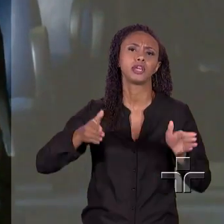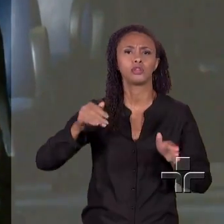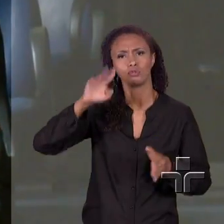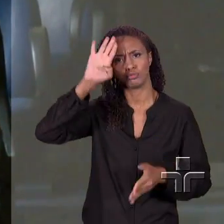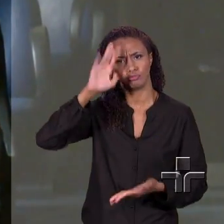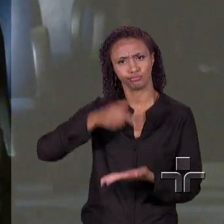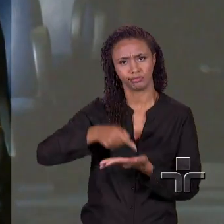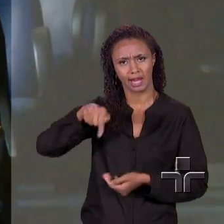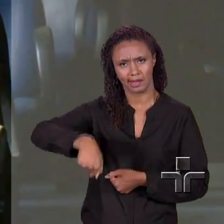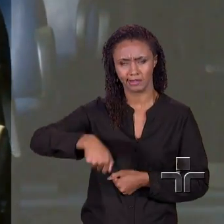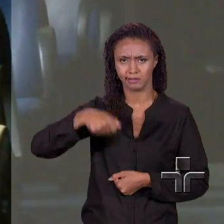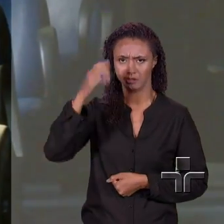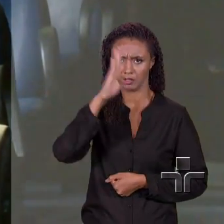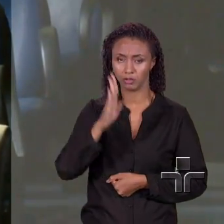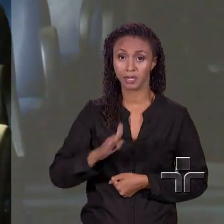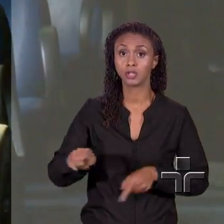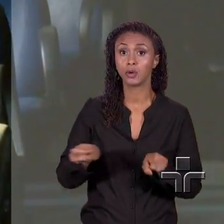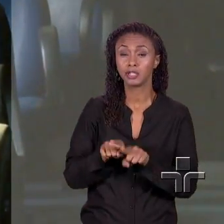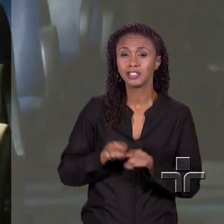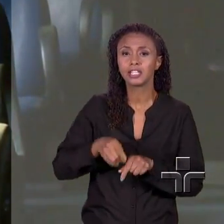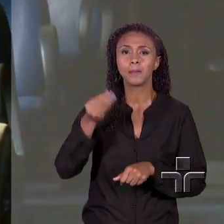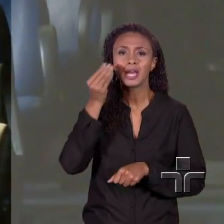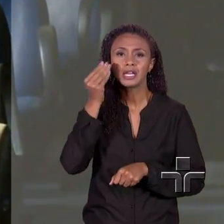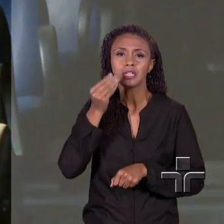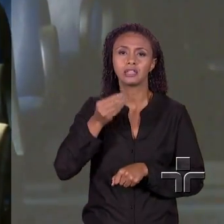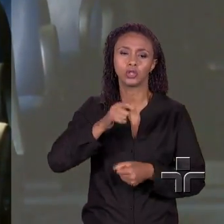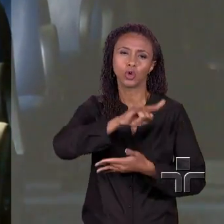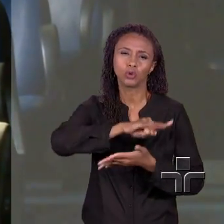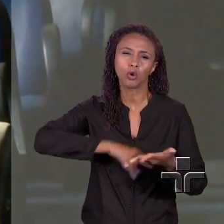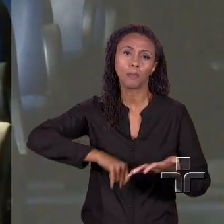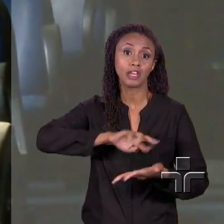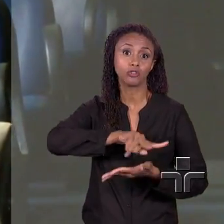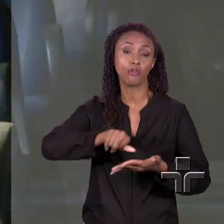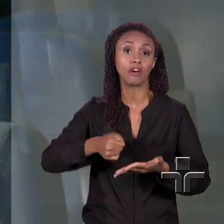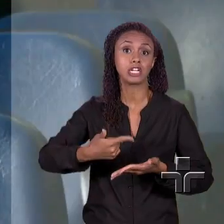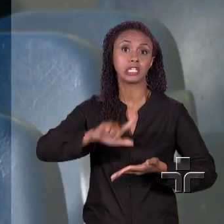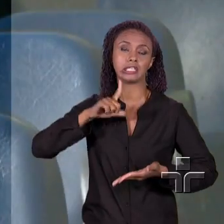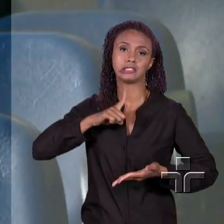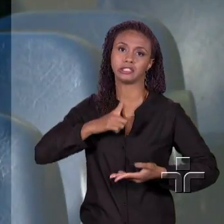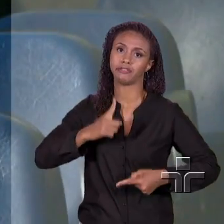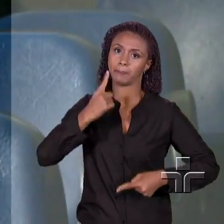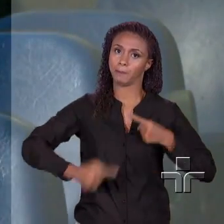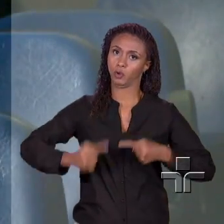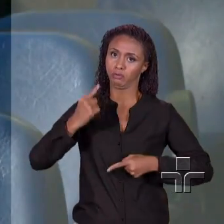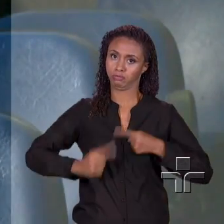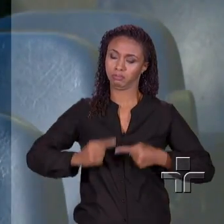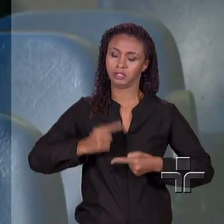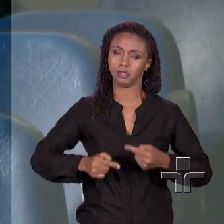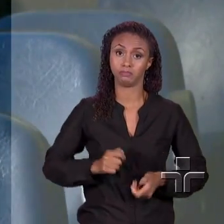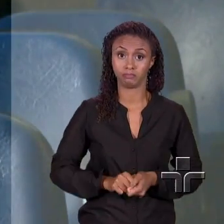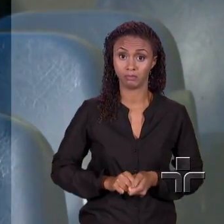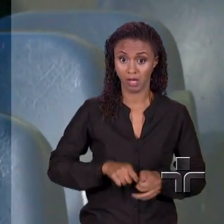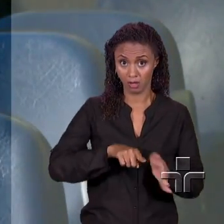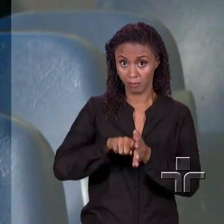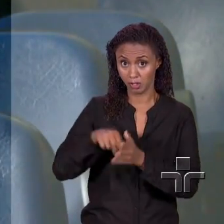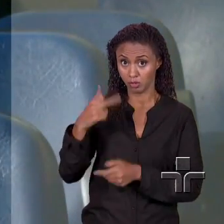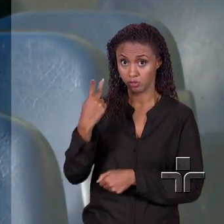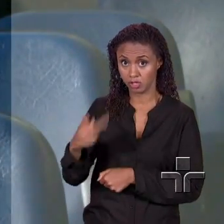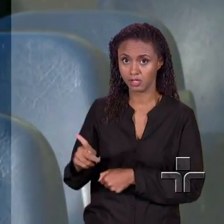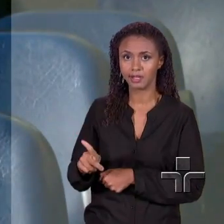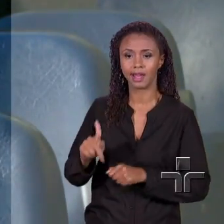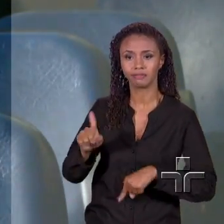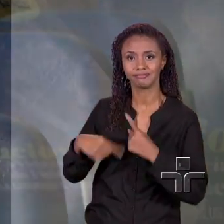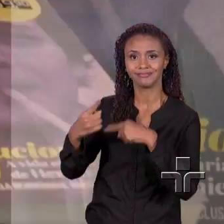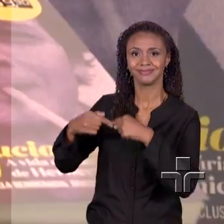tenta conseguir a liberação de outros milhares de papéis mantidos sob censura. Esse trabalho o tornou um observador